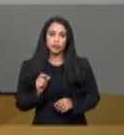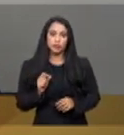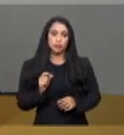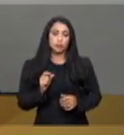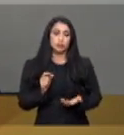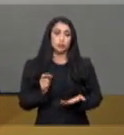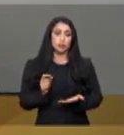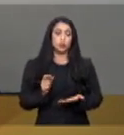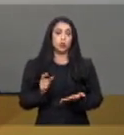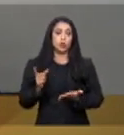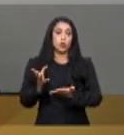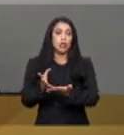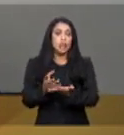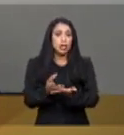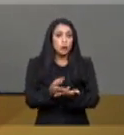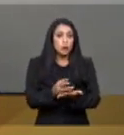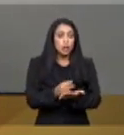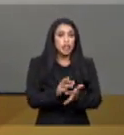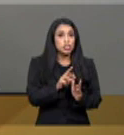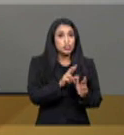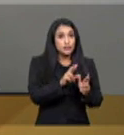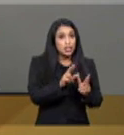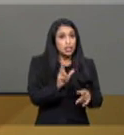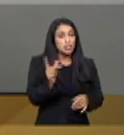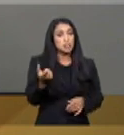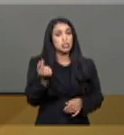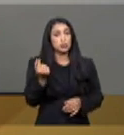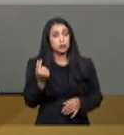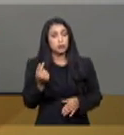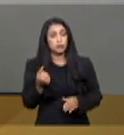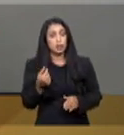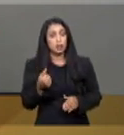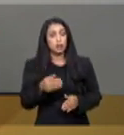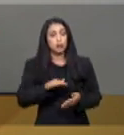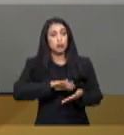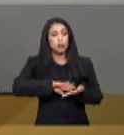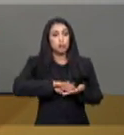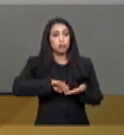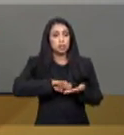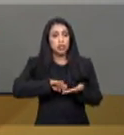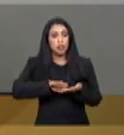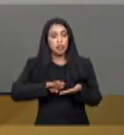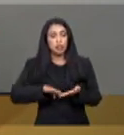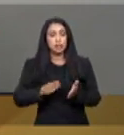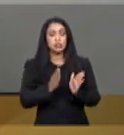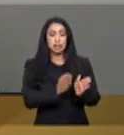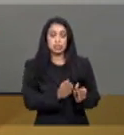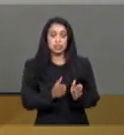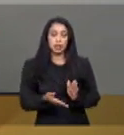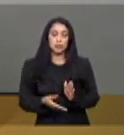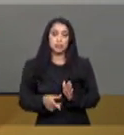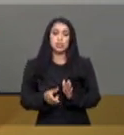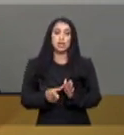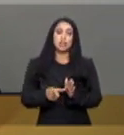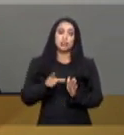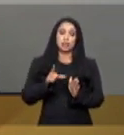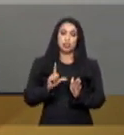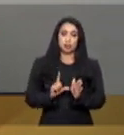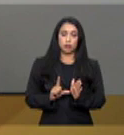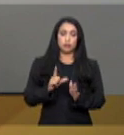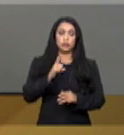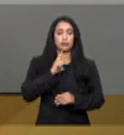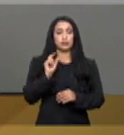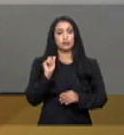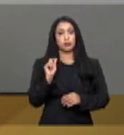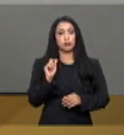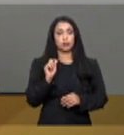recolher somente a diferença entre o valor resultante da incidência e aquele recolhido nas etapas anteriores, é veiculada a afirmação